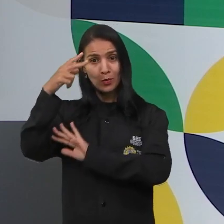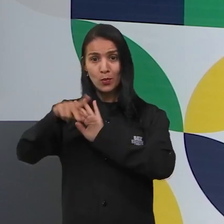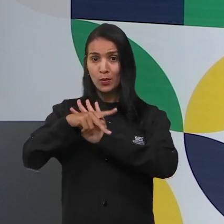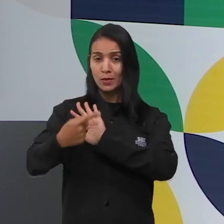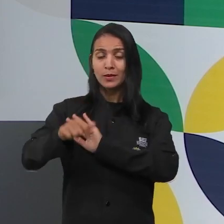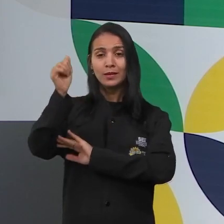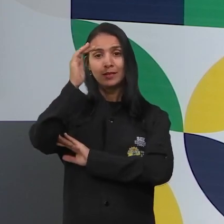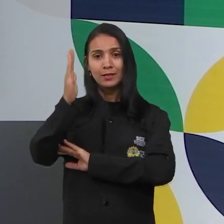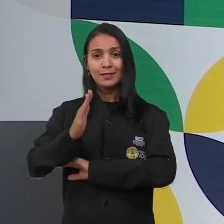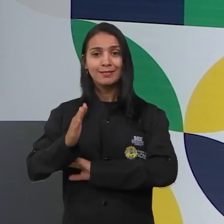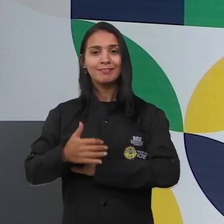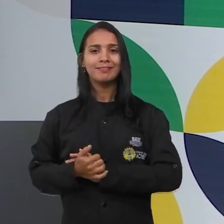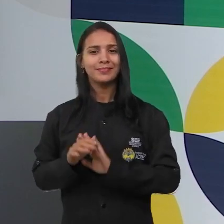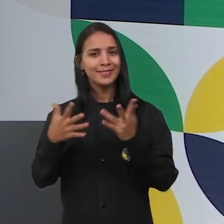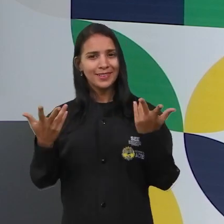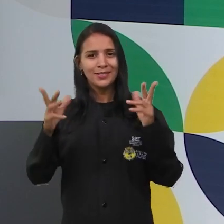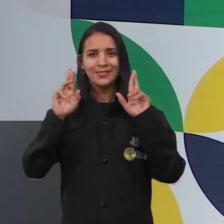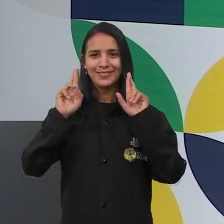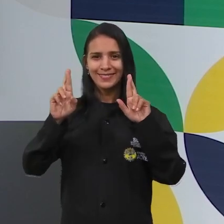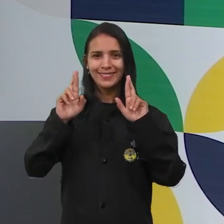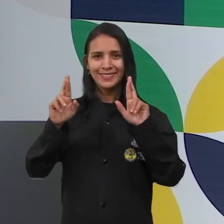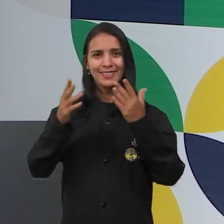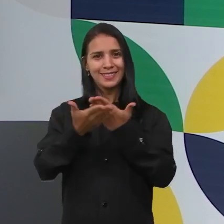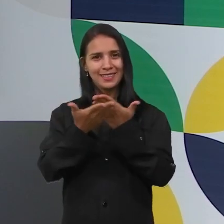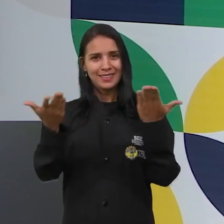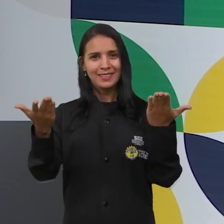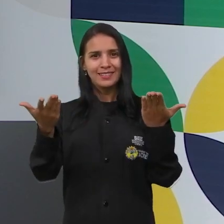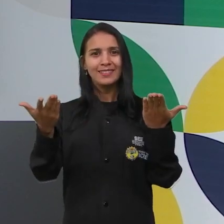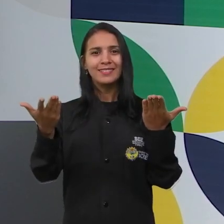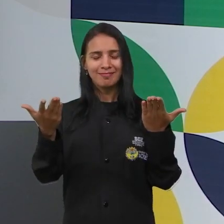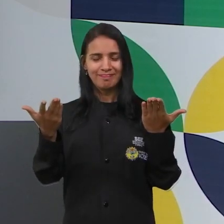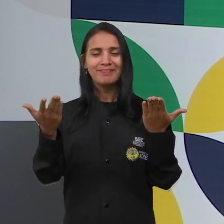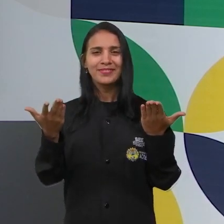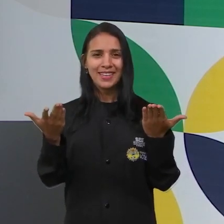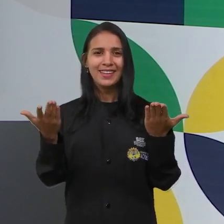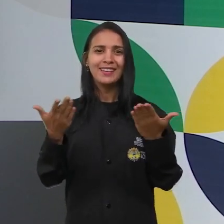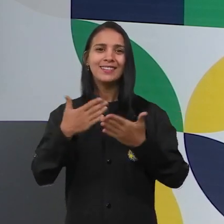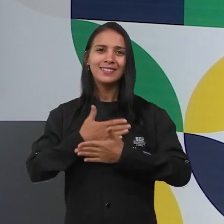Brasil. E eu espero muito que vocês